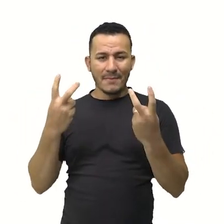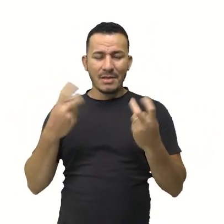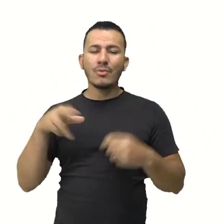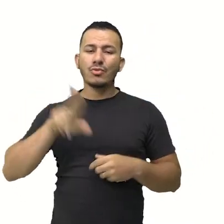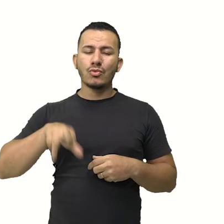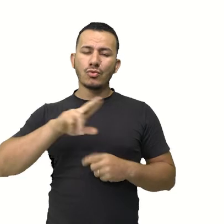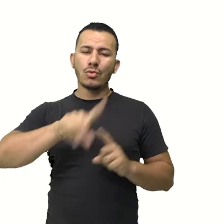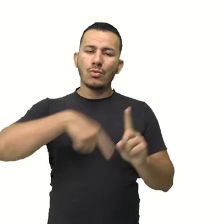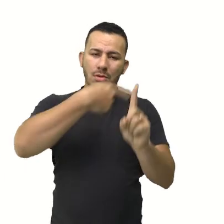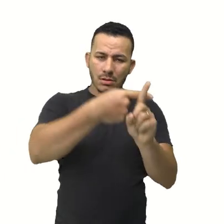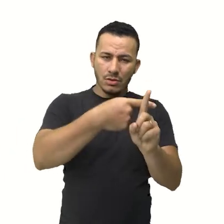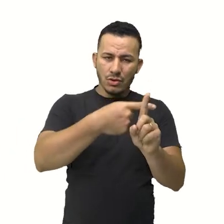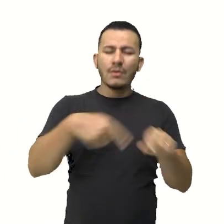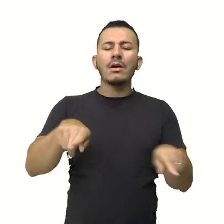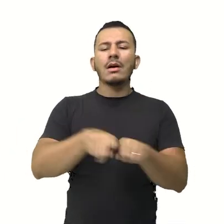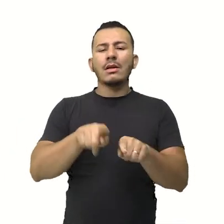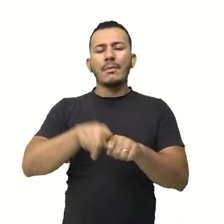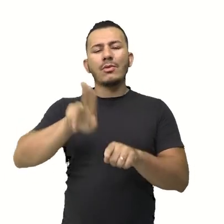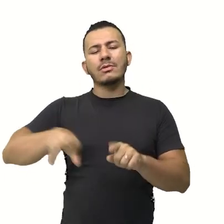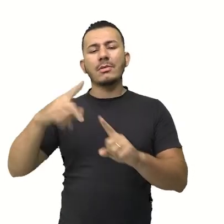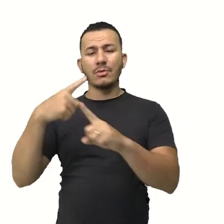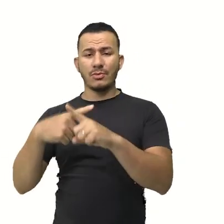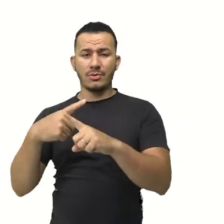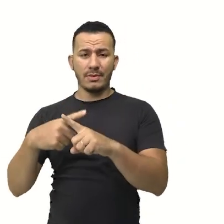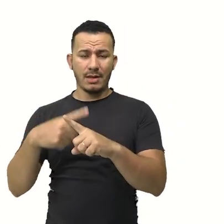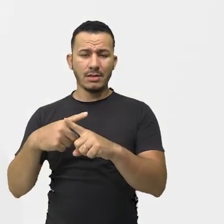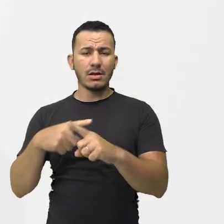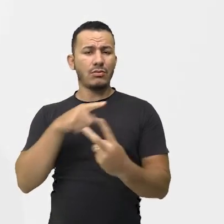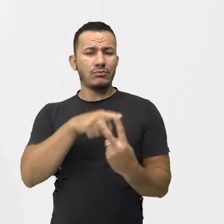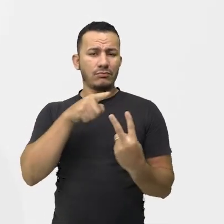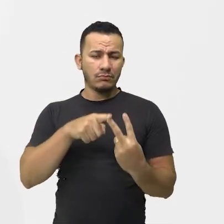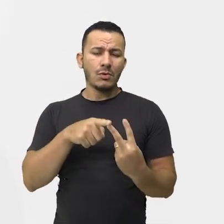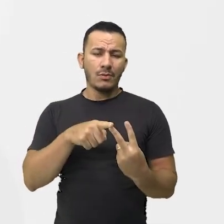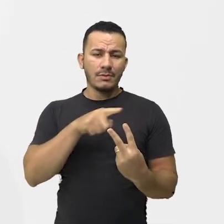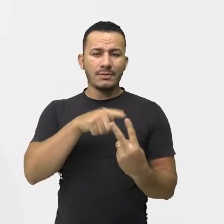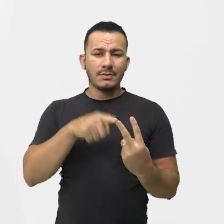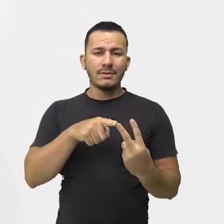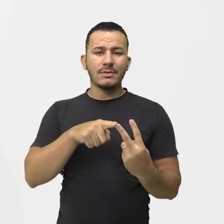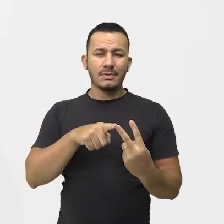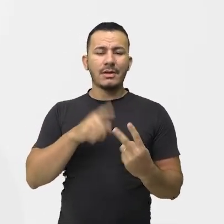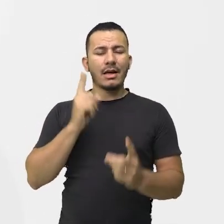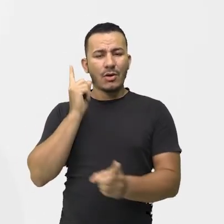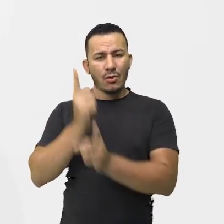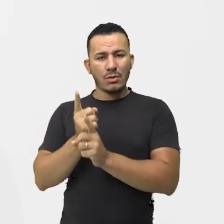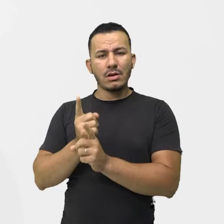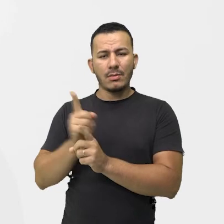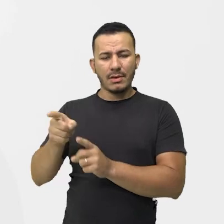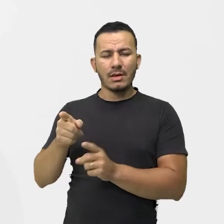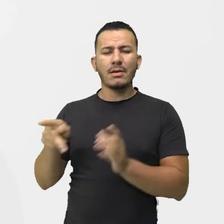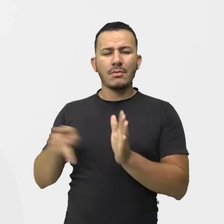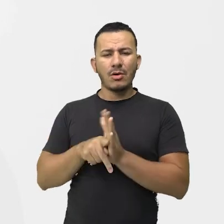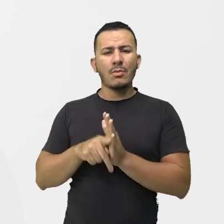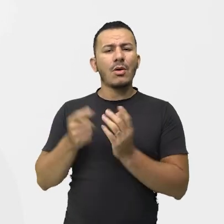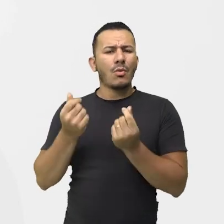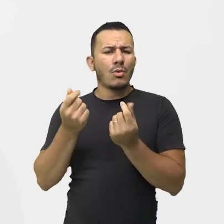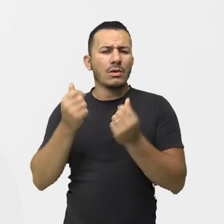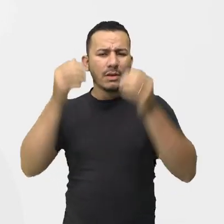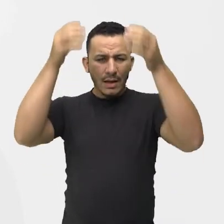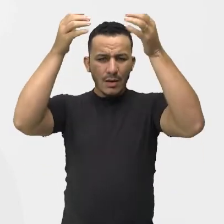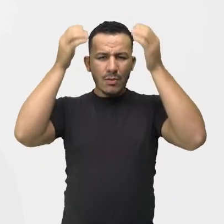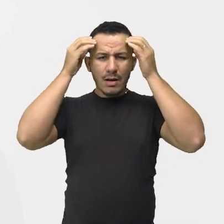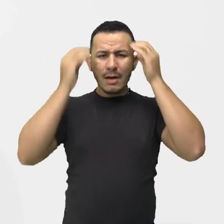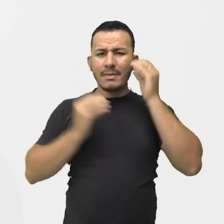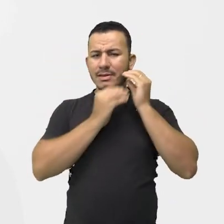princípio aditivo e o princípio multiplicativo aí, que a gente vai então, encontramos então o valor do capacete. Tem mais